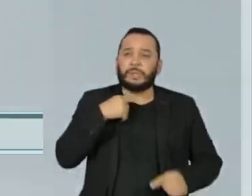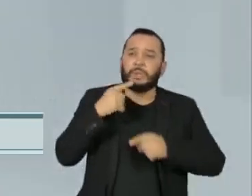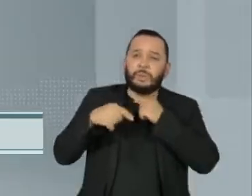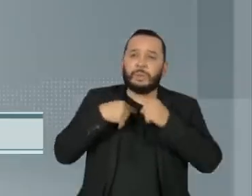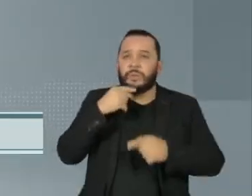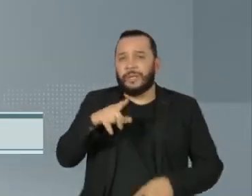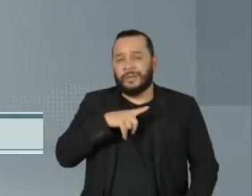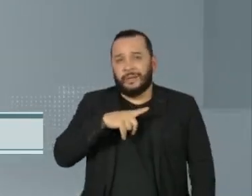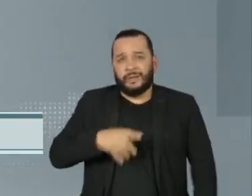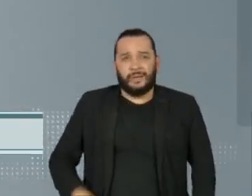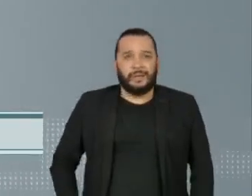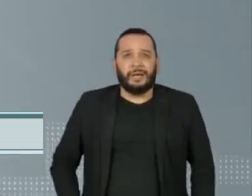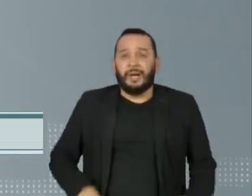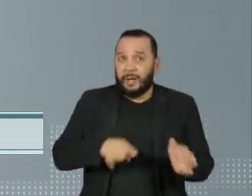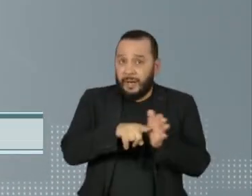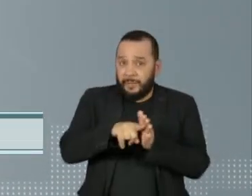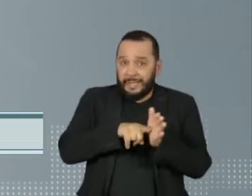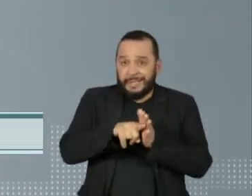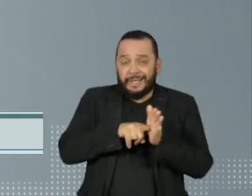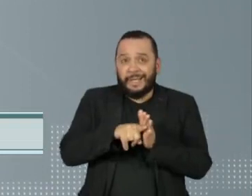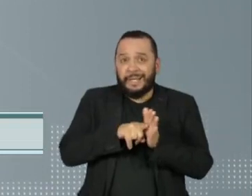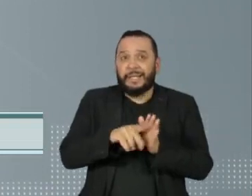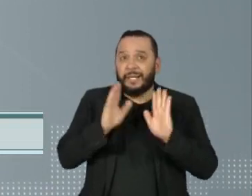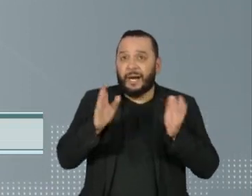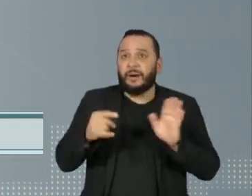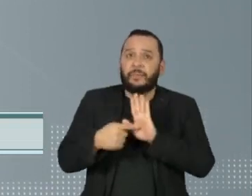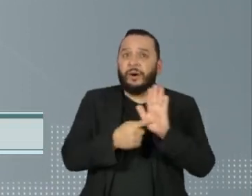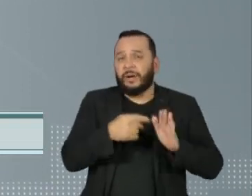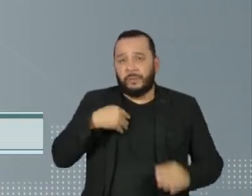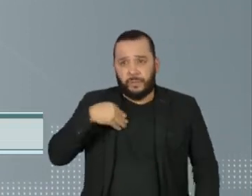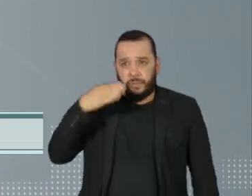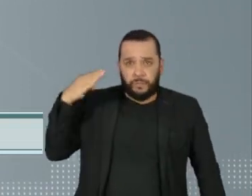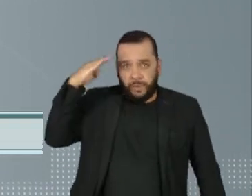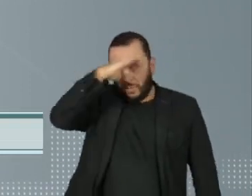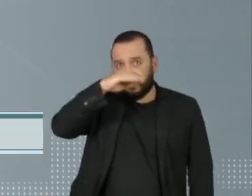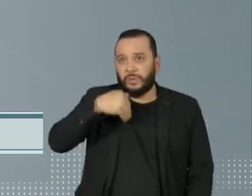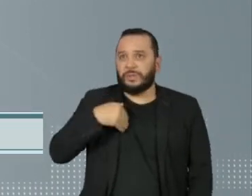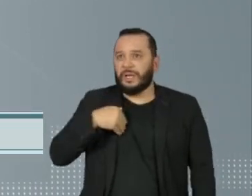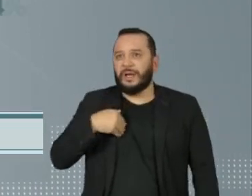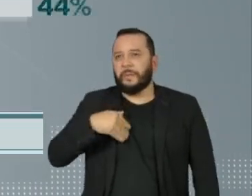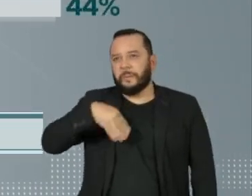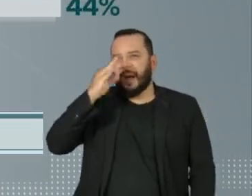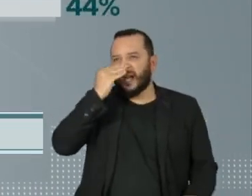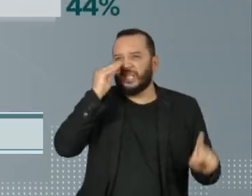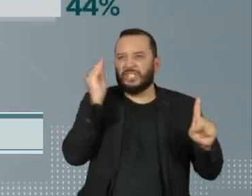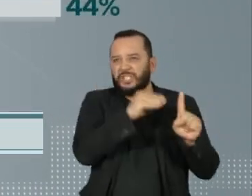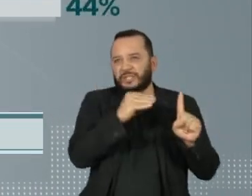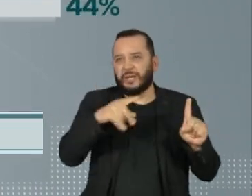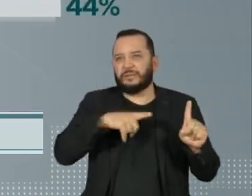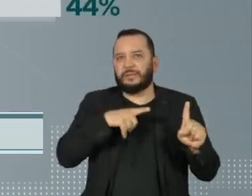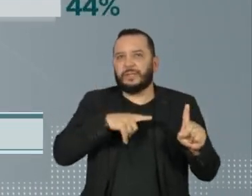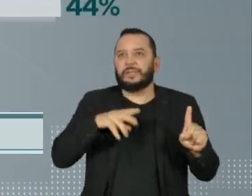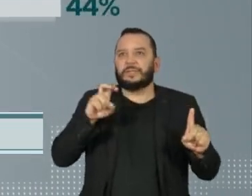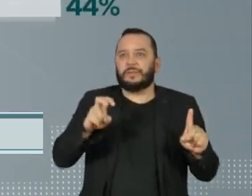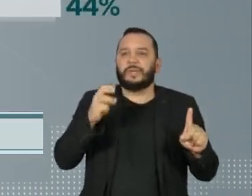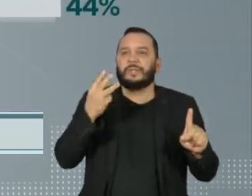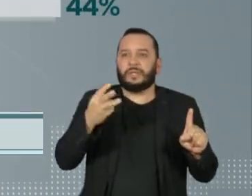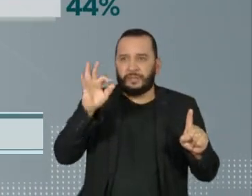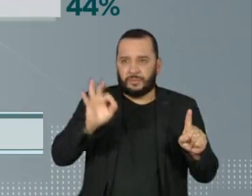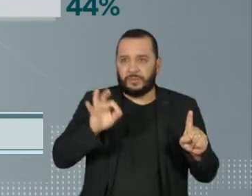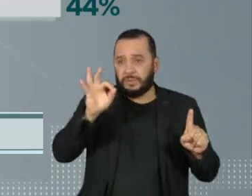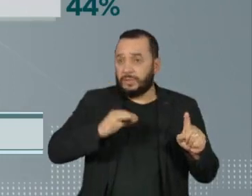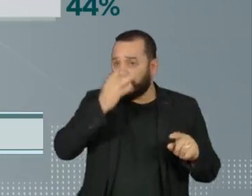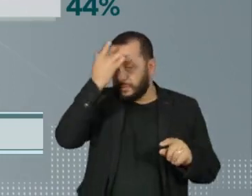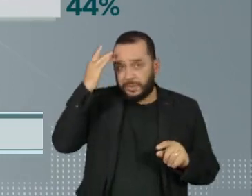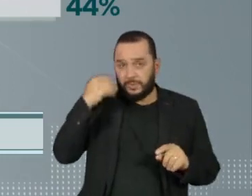indecisos a pesquisa da genial Quest registrou que Jair bolsonaro continua sendo o mais rejeitado 53 por cento